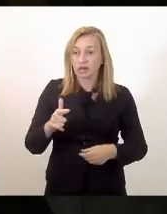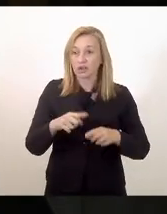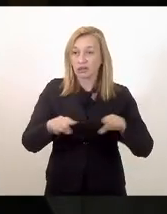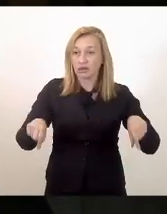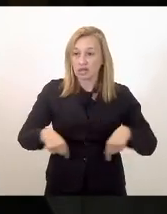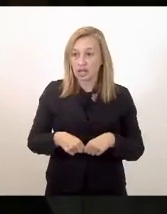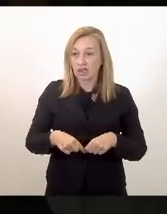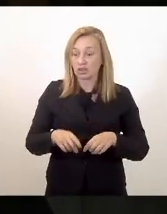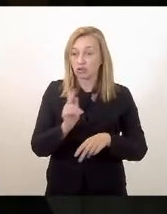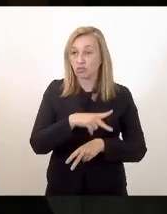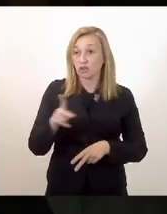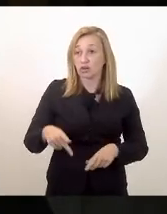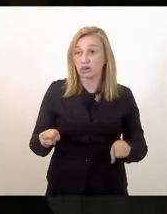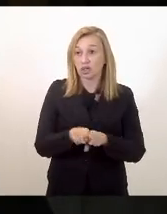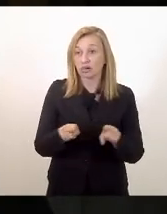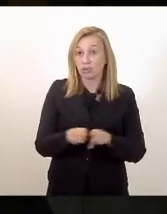então,